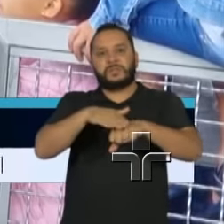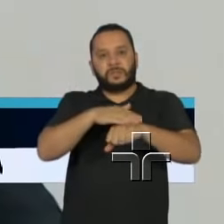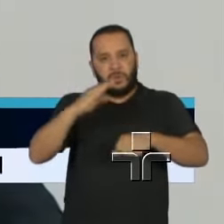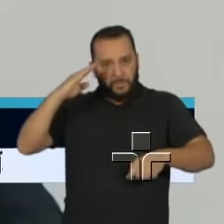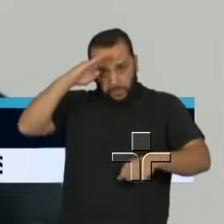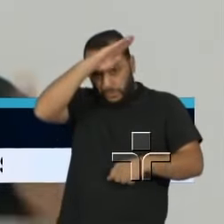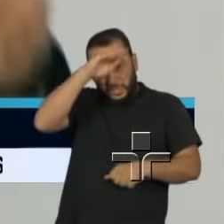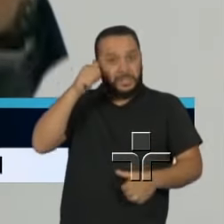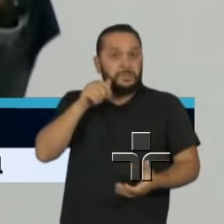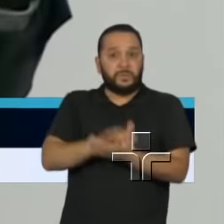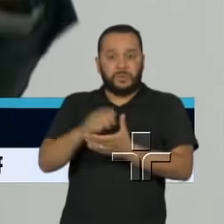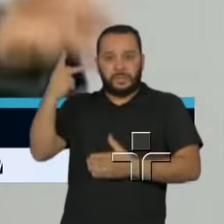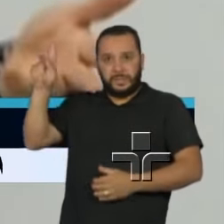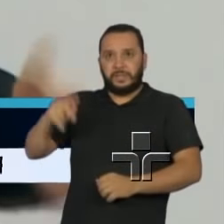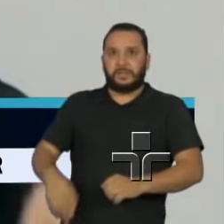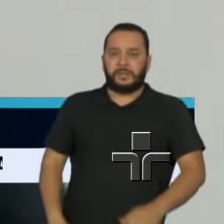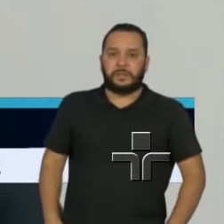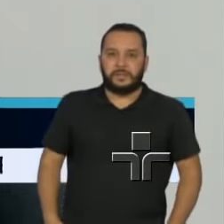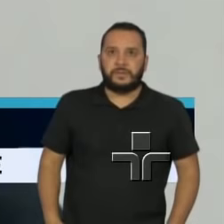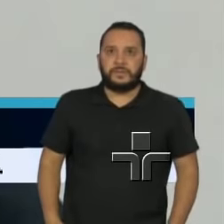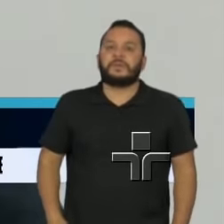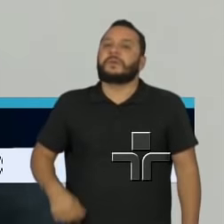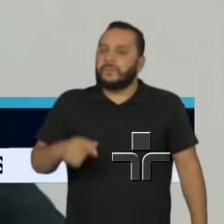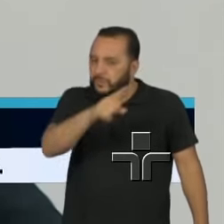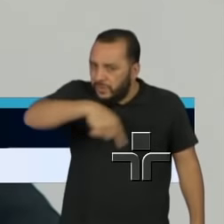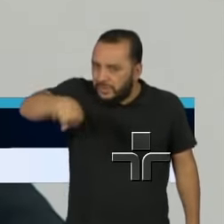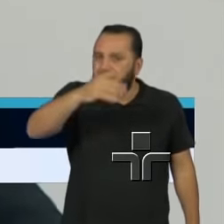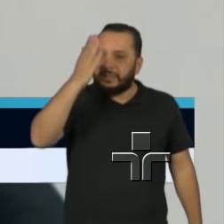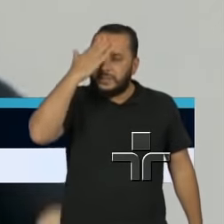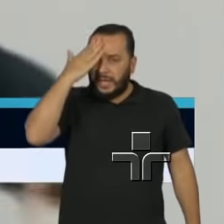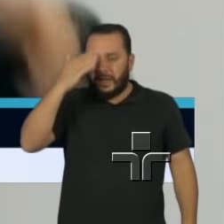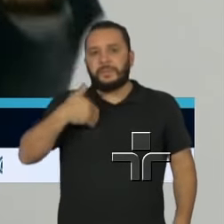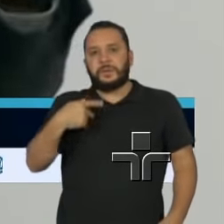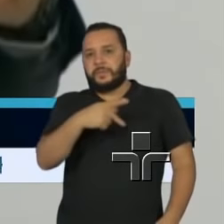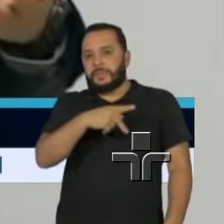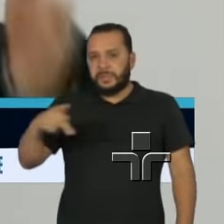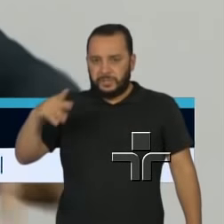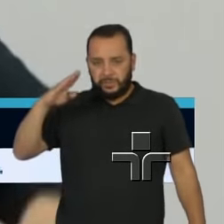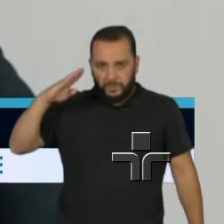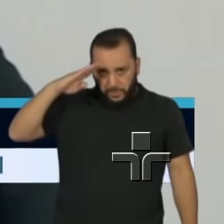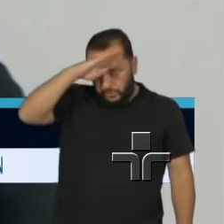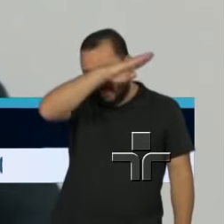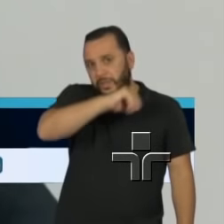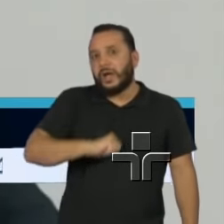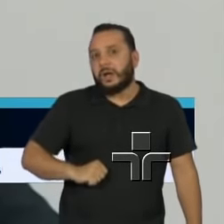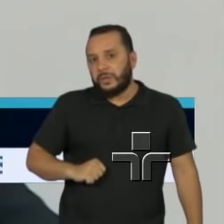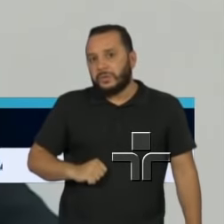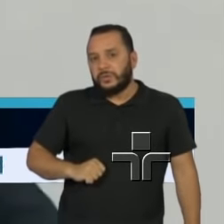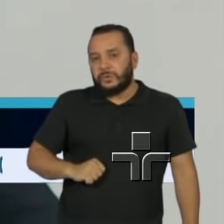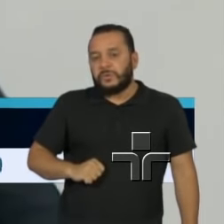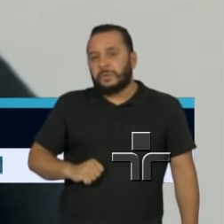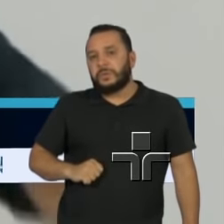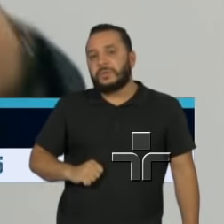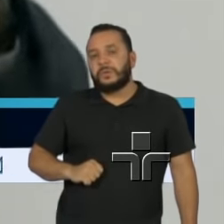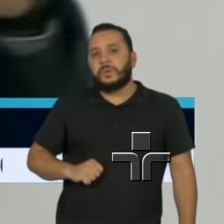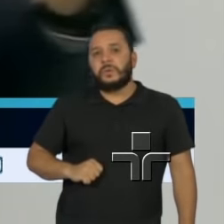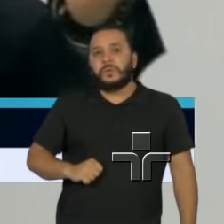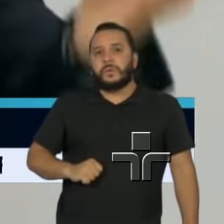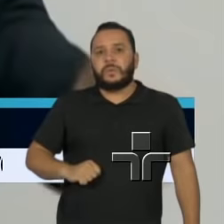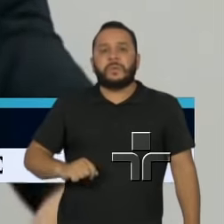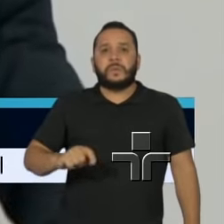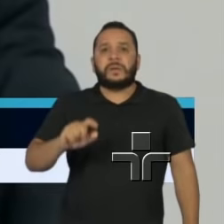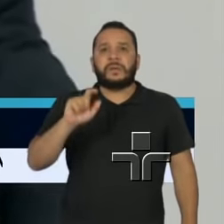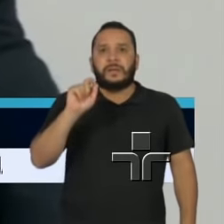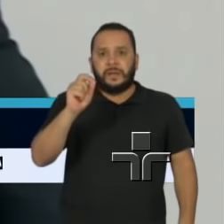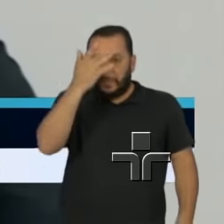Bolsonaro. Você sabe porque o presidente Bolsonaro faz um anúncio no jornal, onde alguém fez